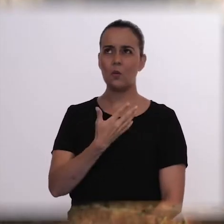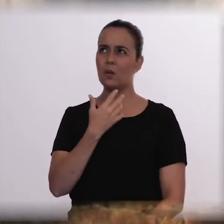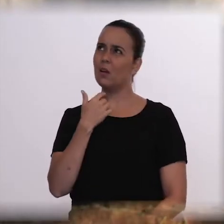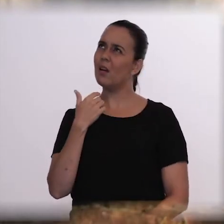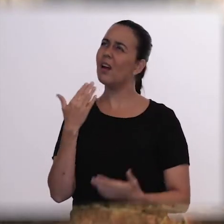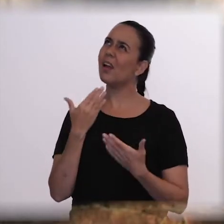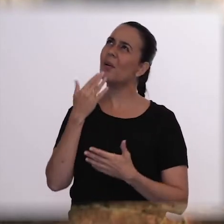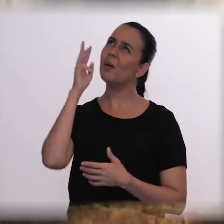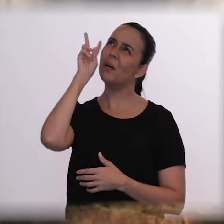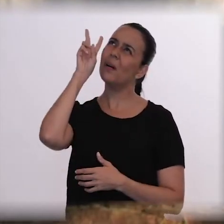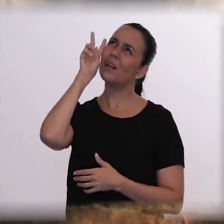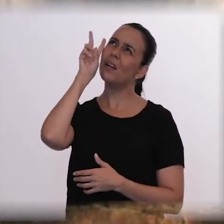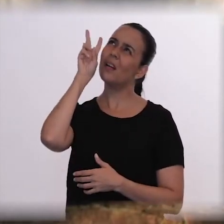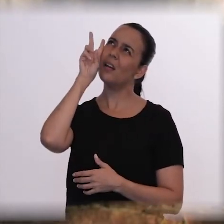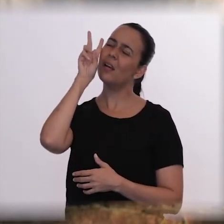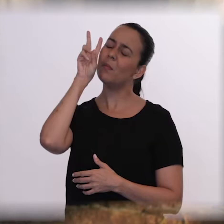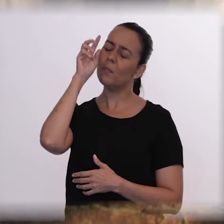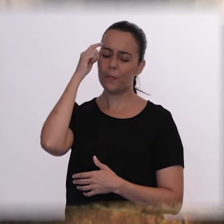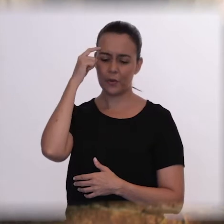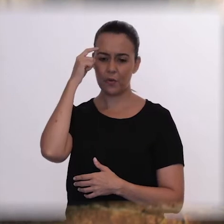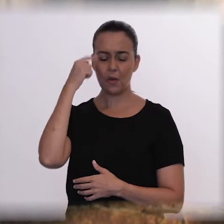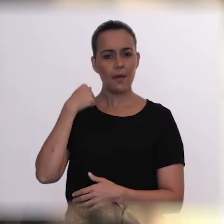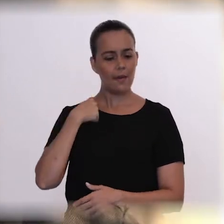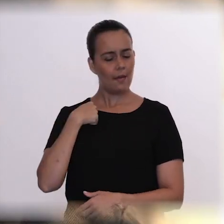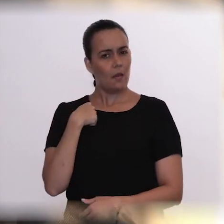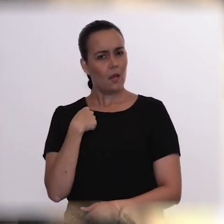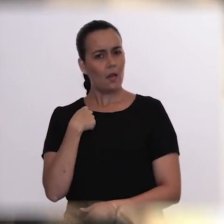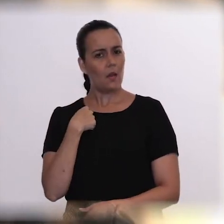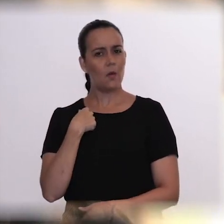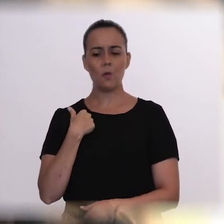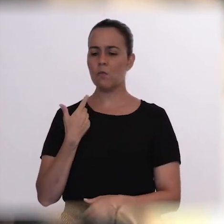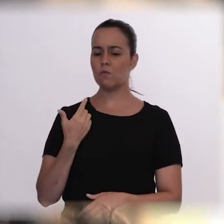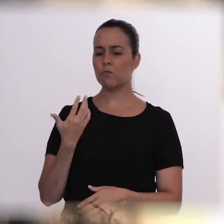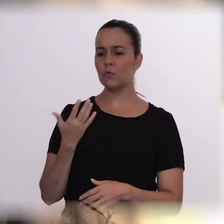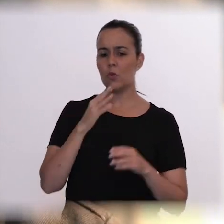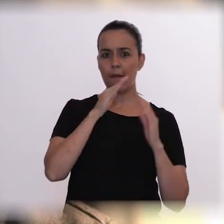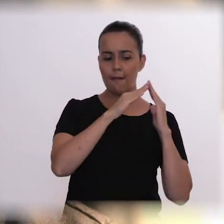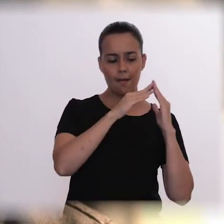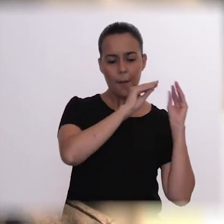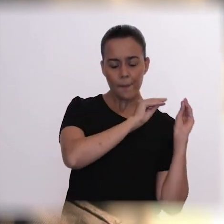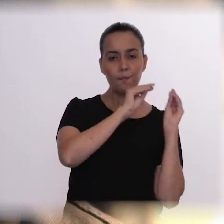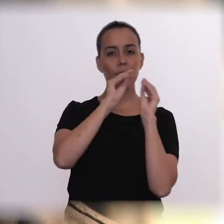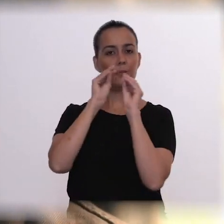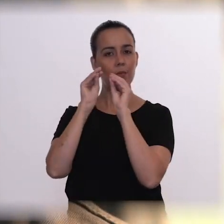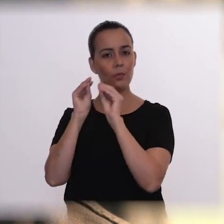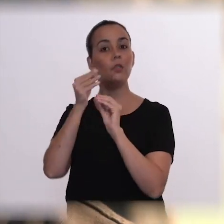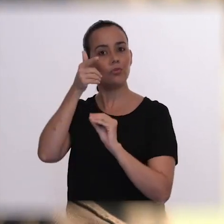a memória que me vem mais clara. Que é quando eu tava me mudando mais uma